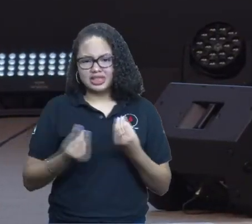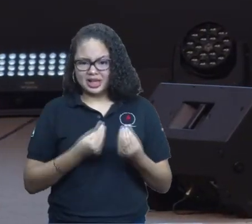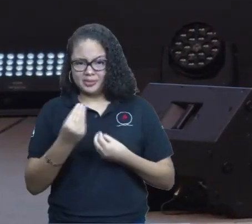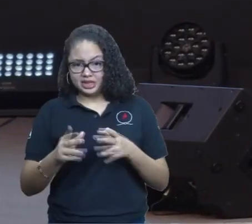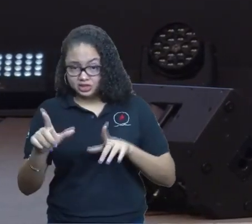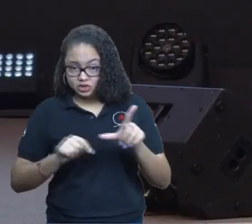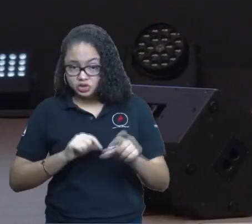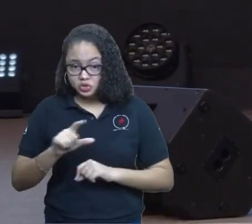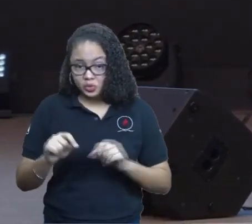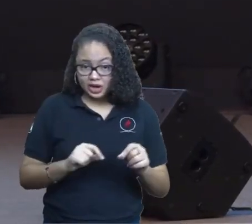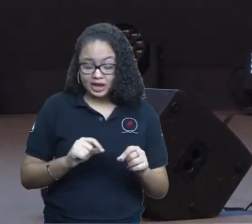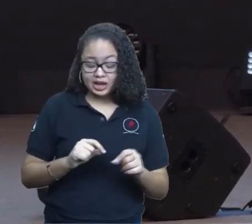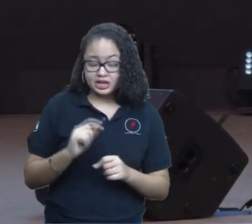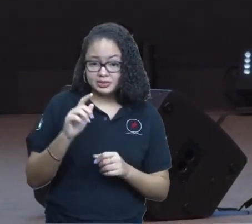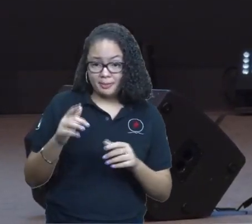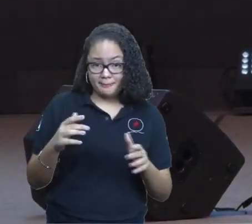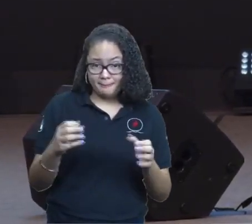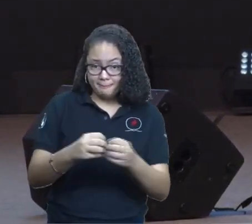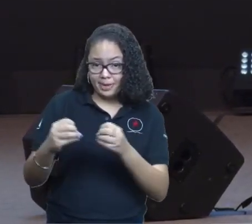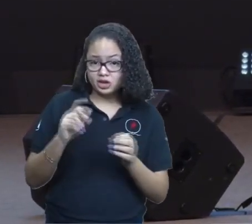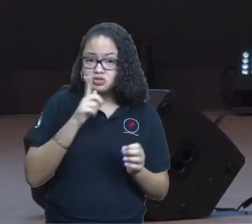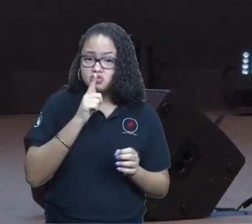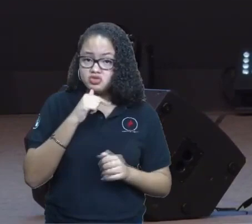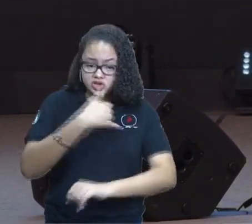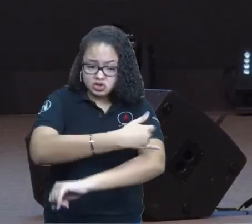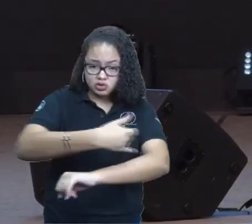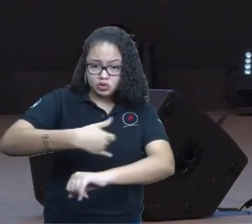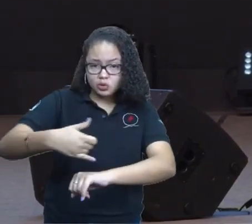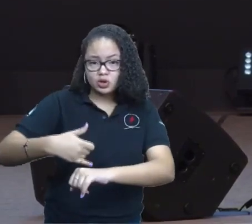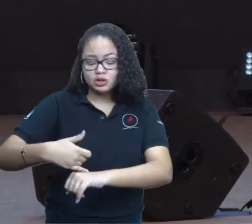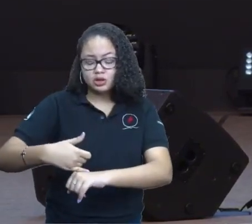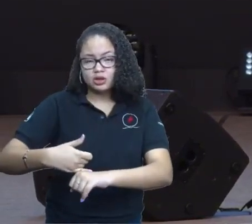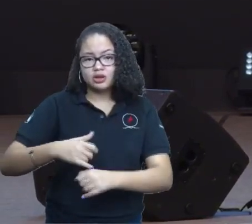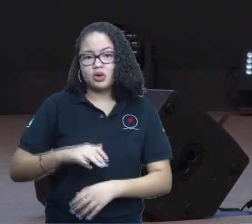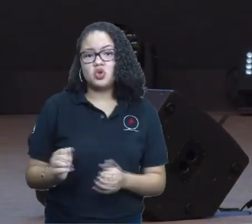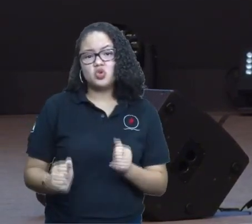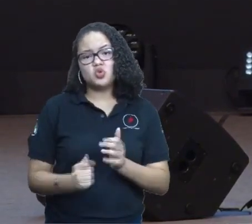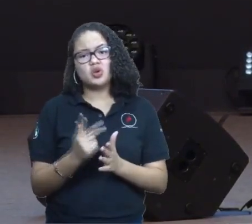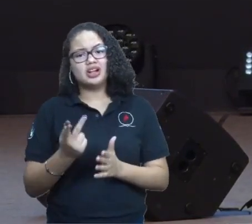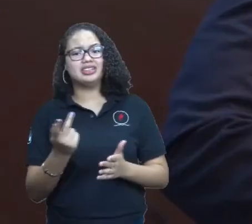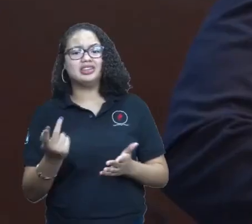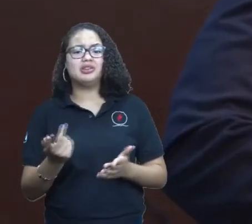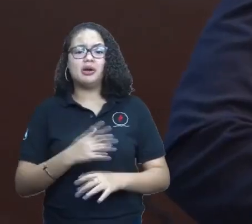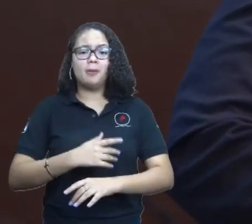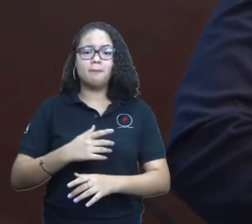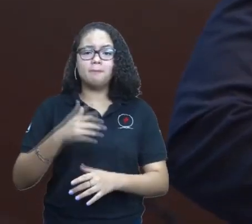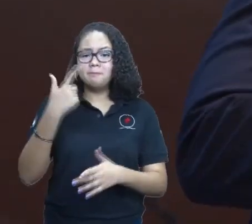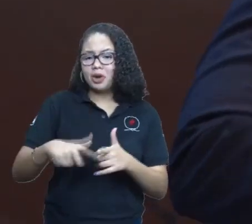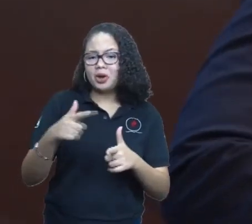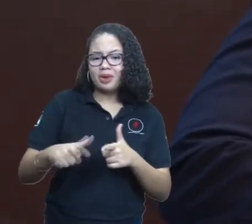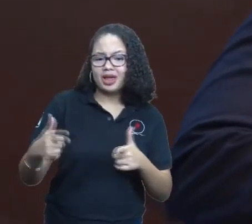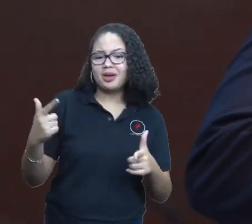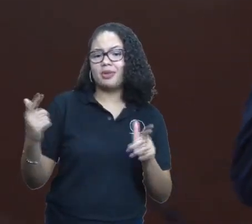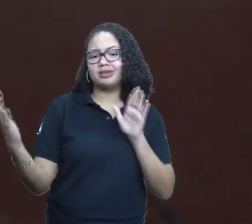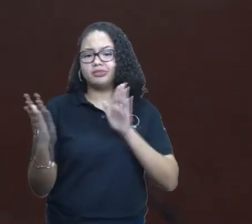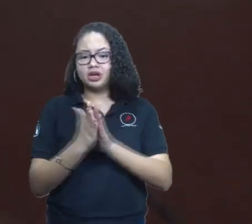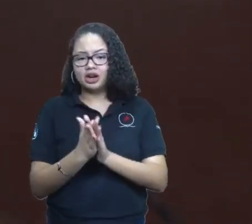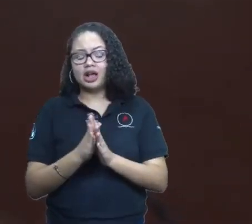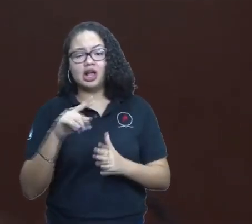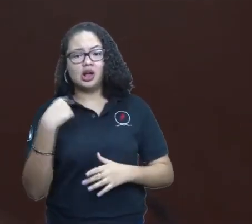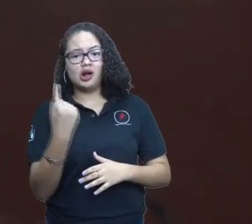arrepender de ter escolhido fazer perto do Jordão quantas vezes por conta de um problema que acontece no meio do caminho a gente quer rever